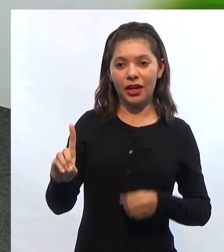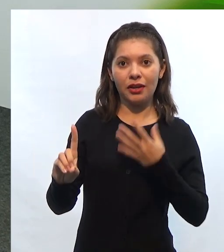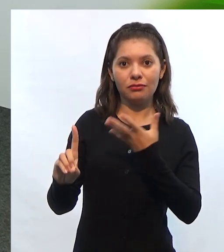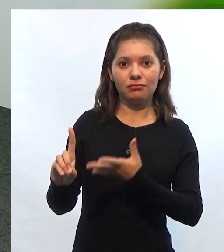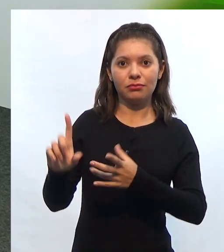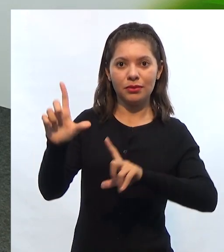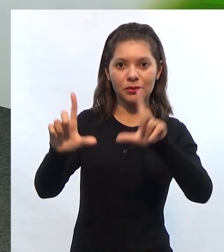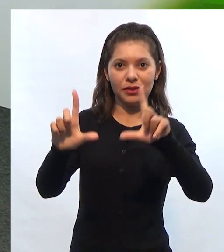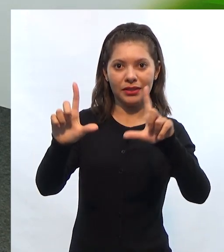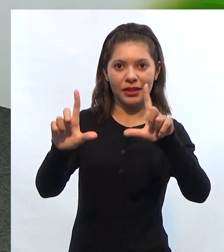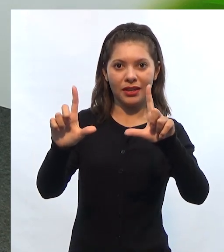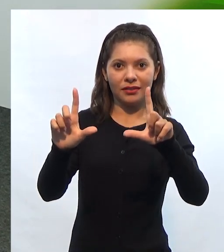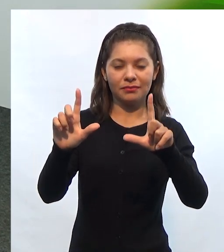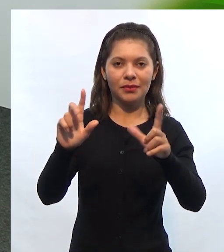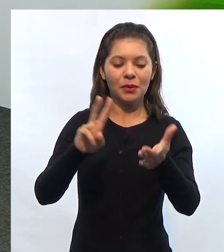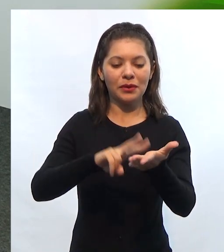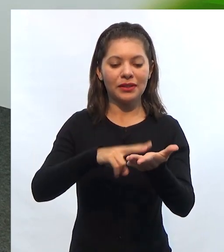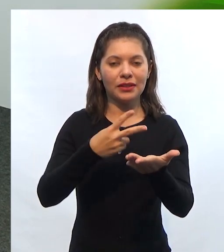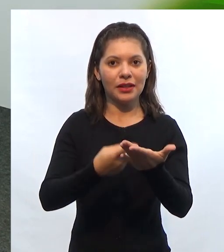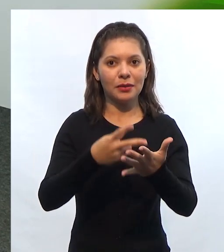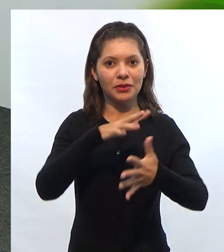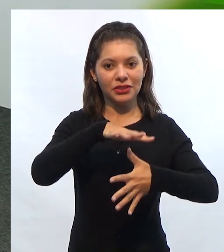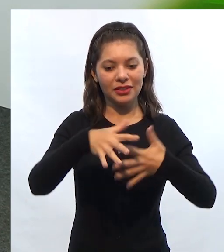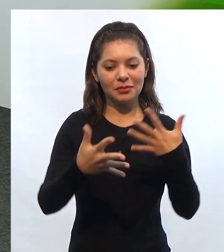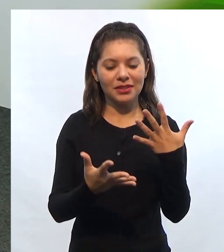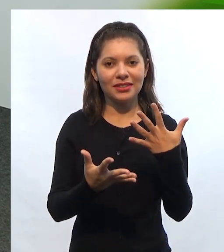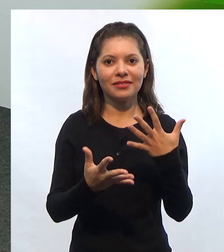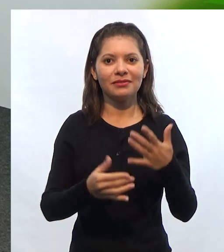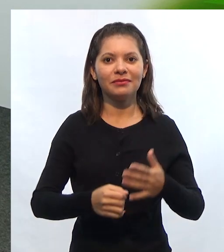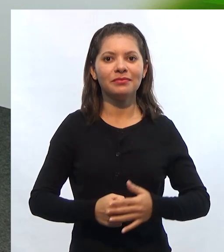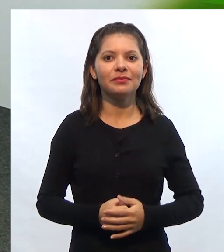tela, você pode ver o intérprete de Libras sinalizando.